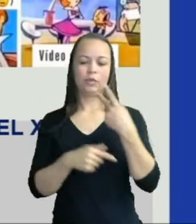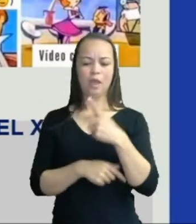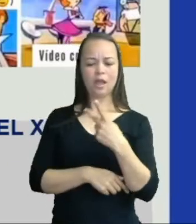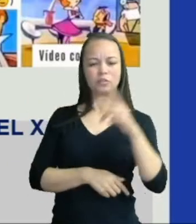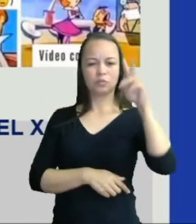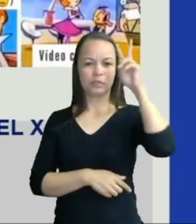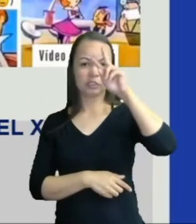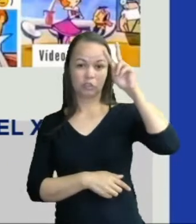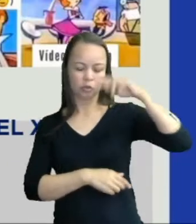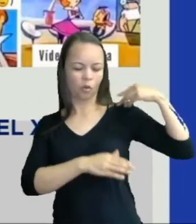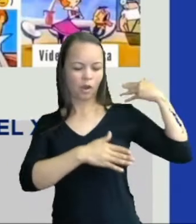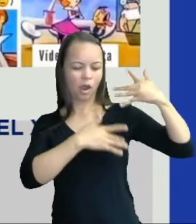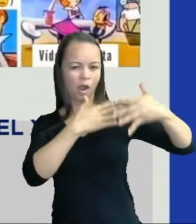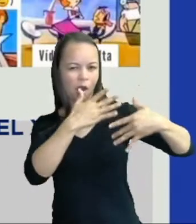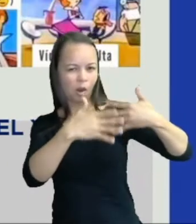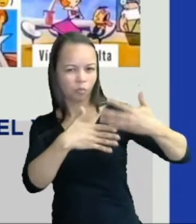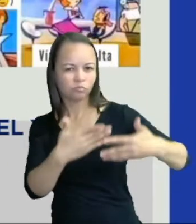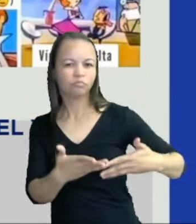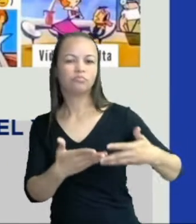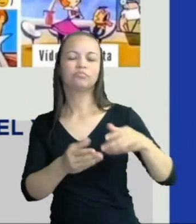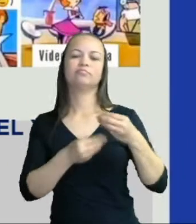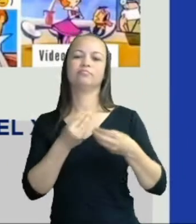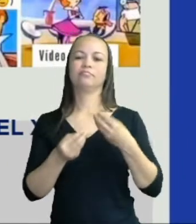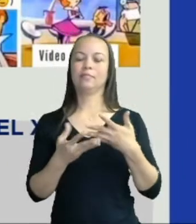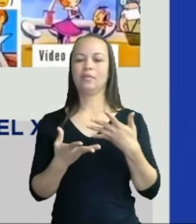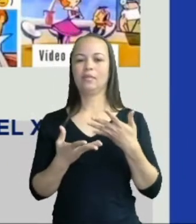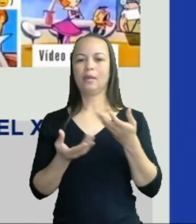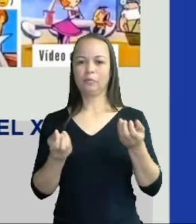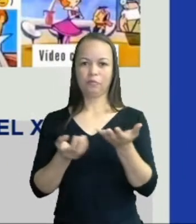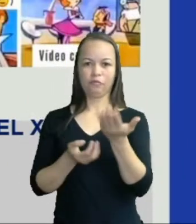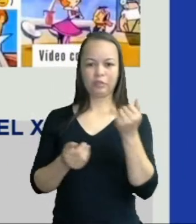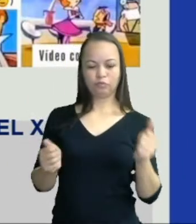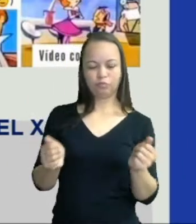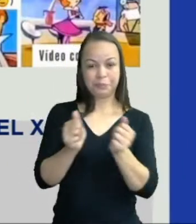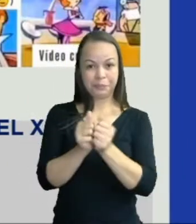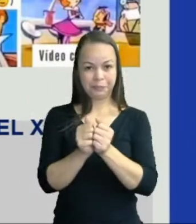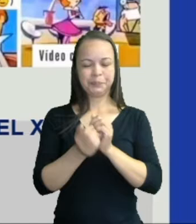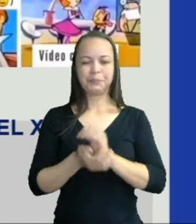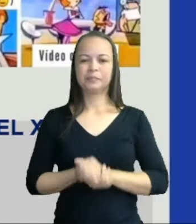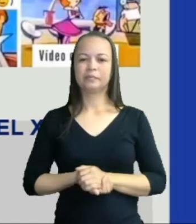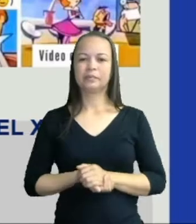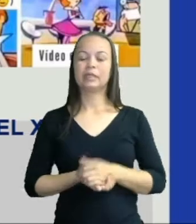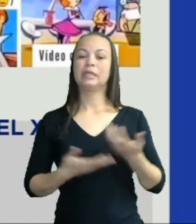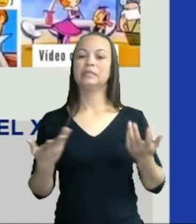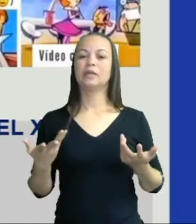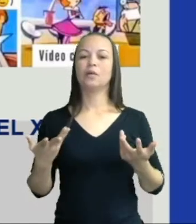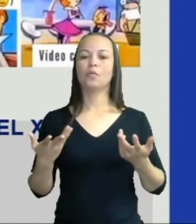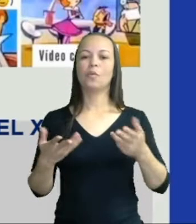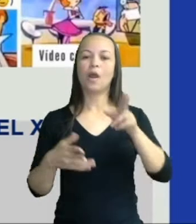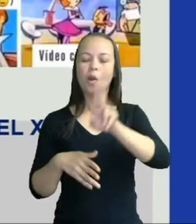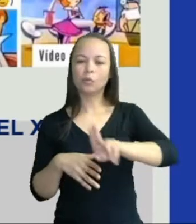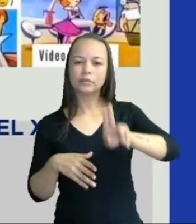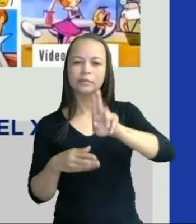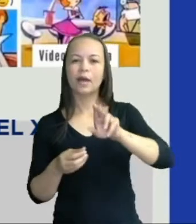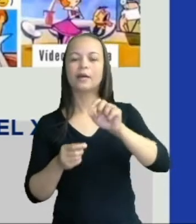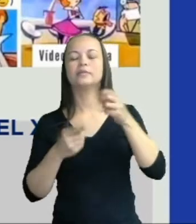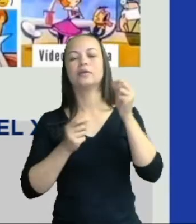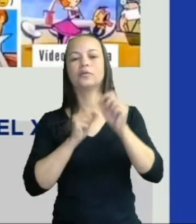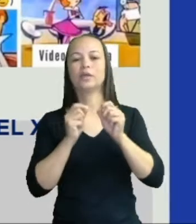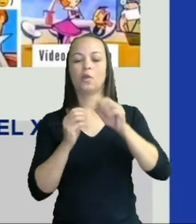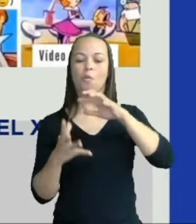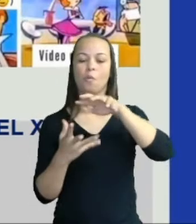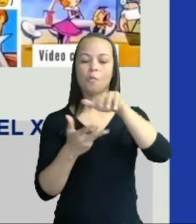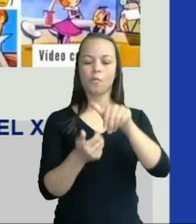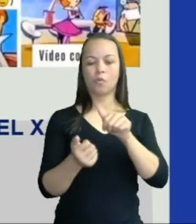ao longo do tempo. Sim, então vem para cá, vamos lá. A unidade temática será Mundo do Trabalho.